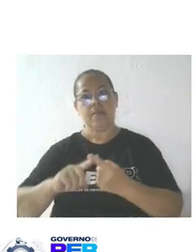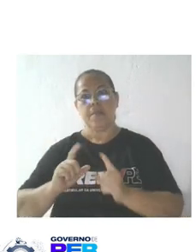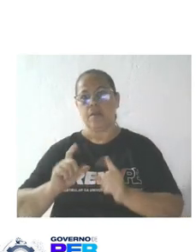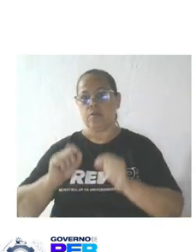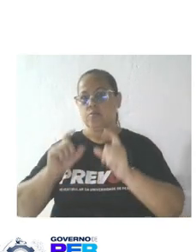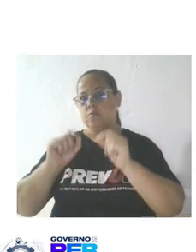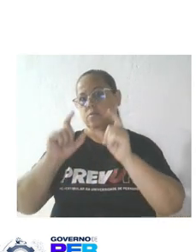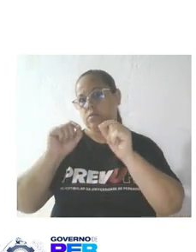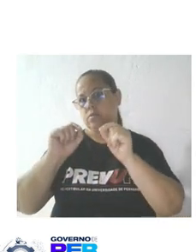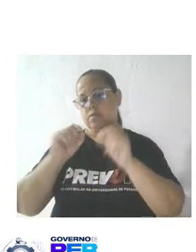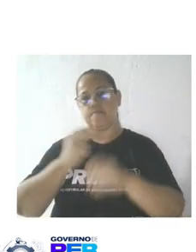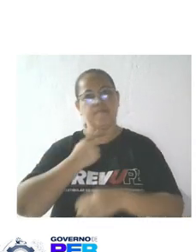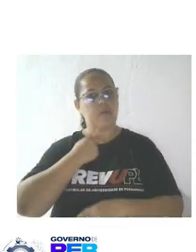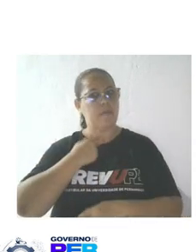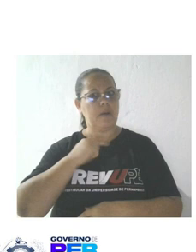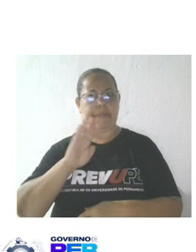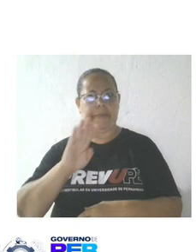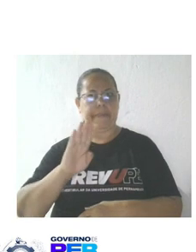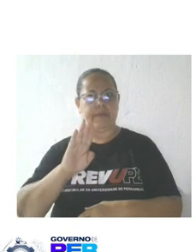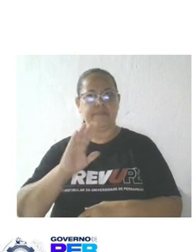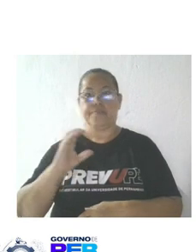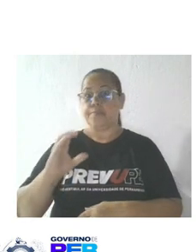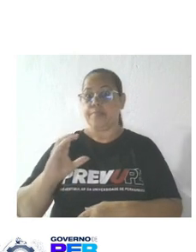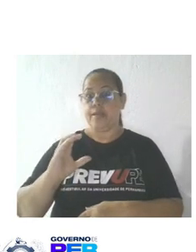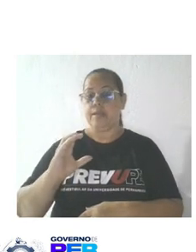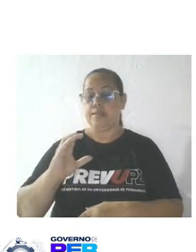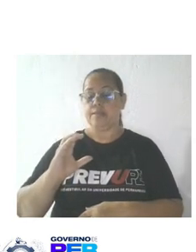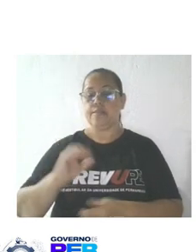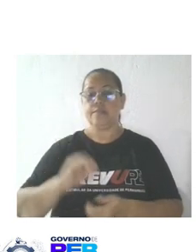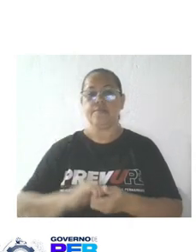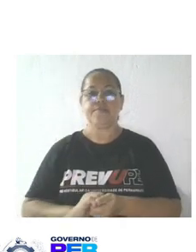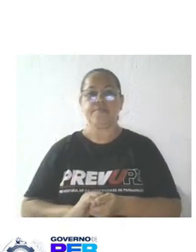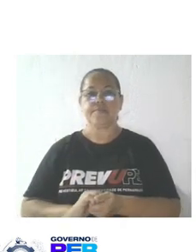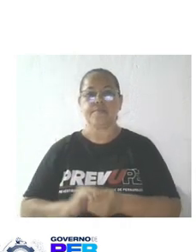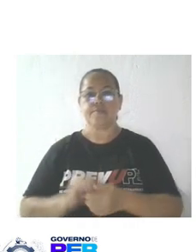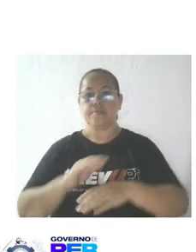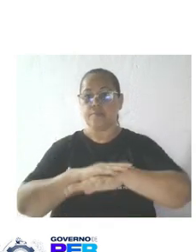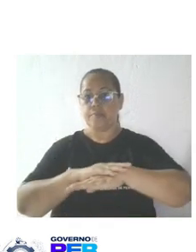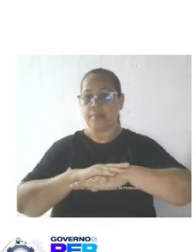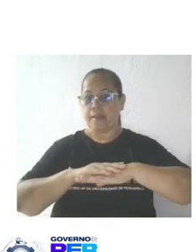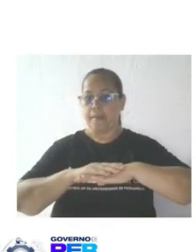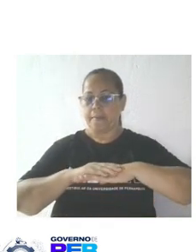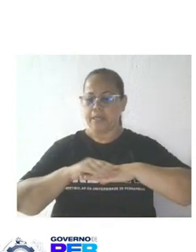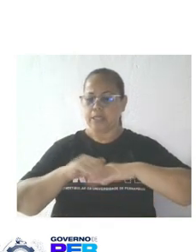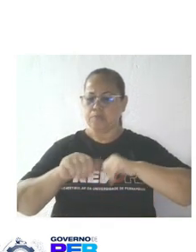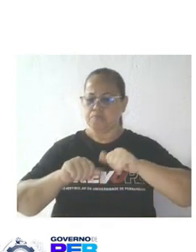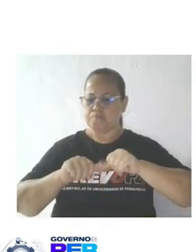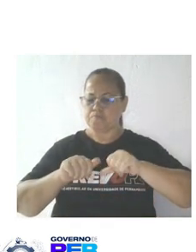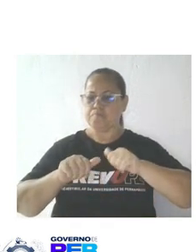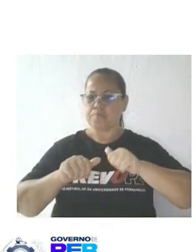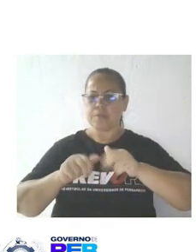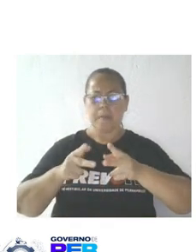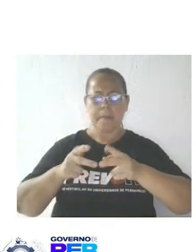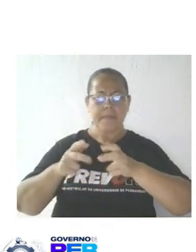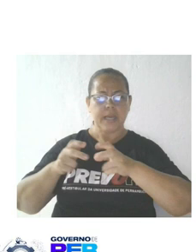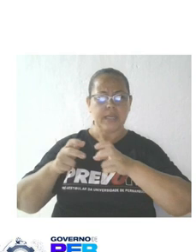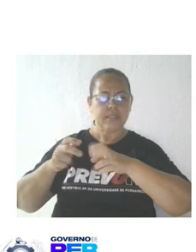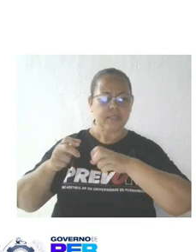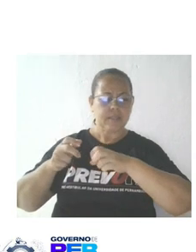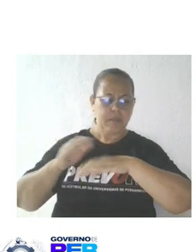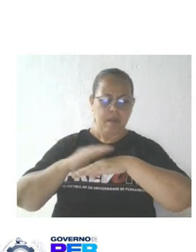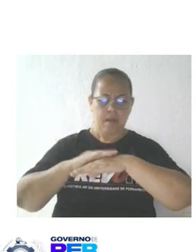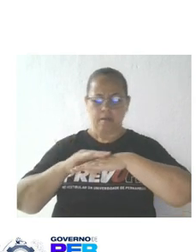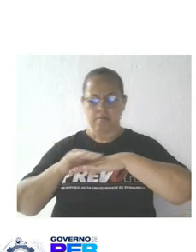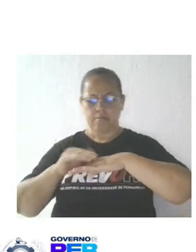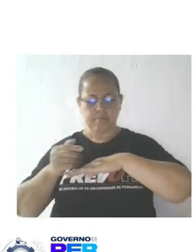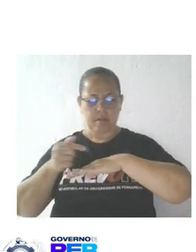acontecer jamais, né? Letra C, pessoal. À medida que a pele se recupera, percebe-se uma camada mais externa da